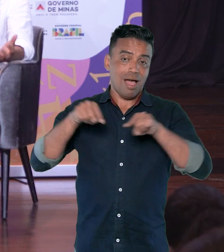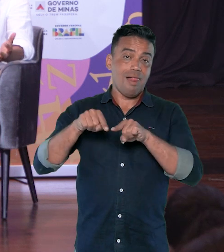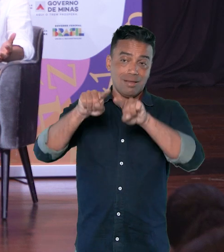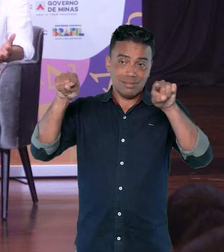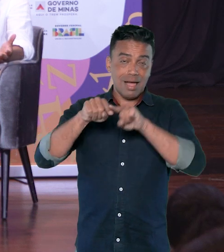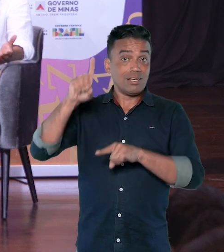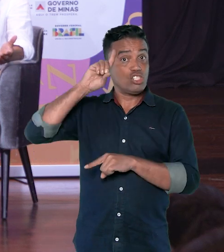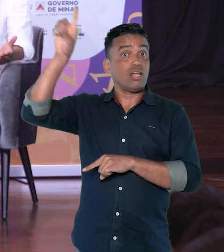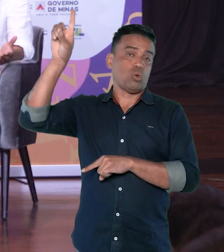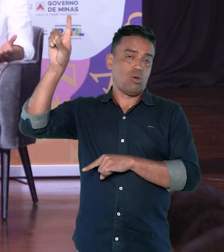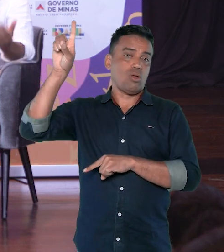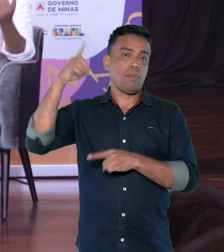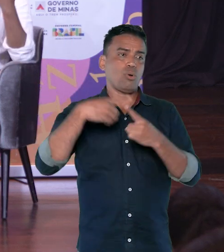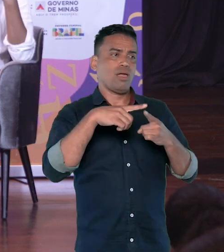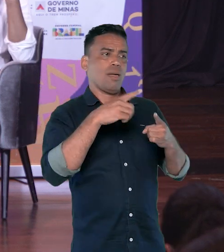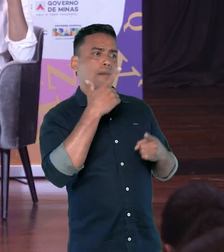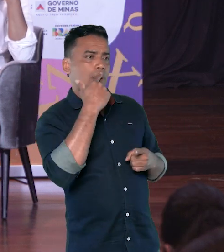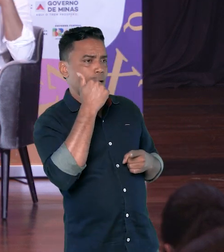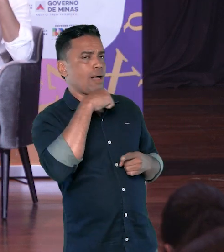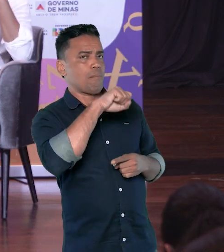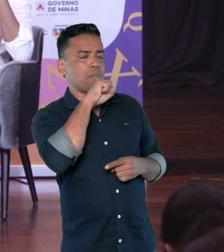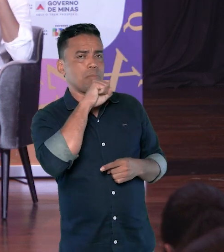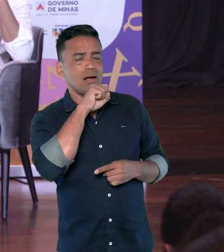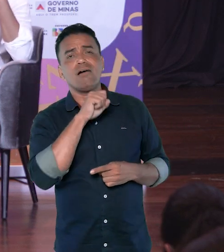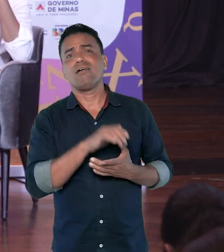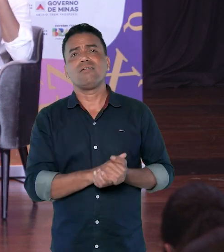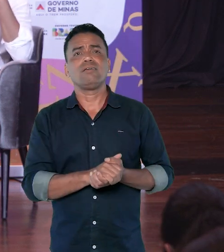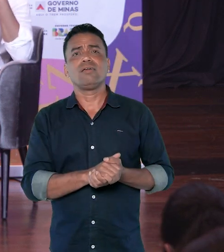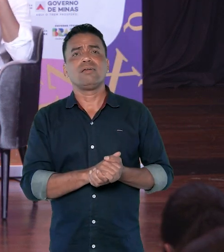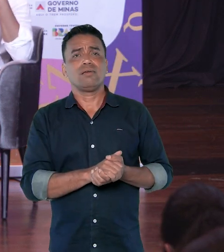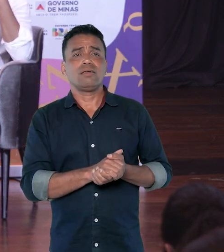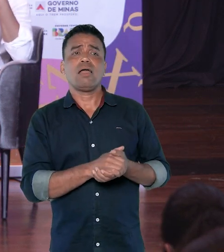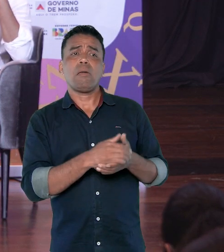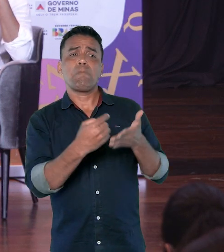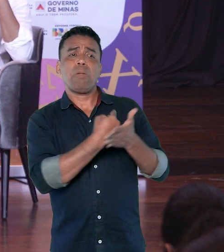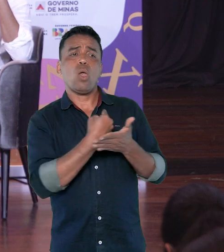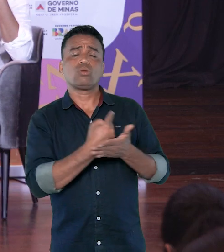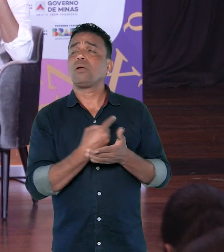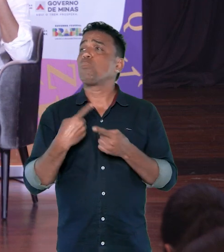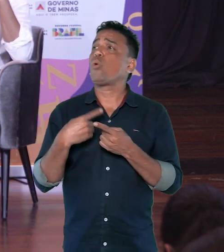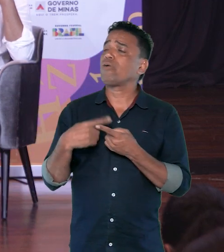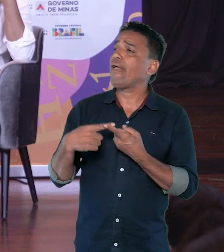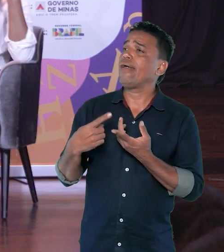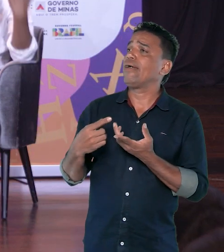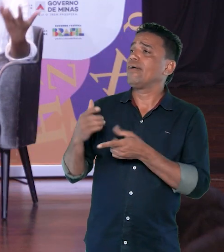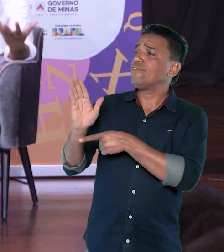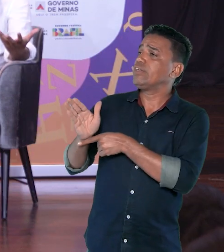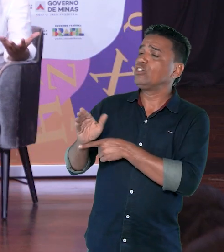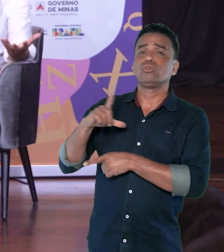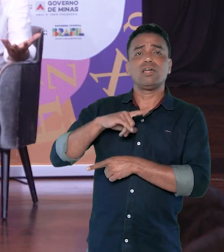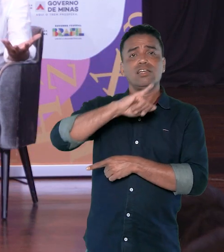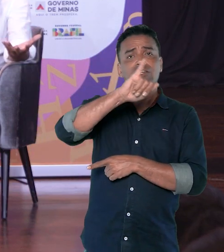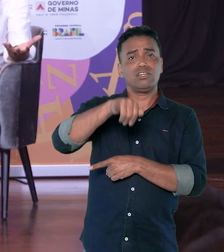porque os pais queriam saber por que eu havia dado um documentário em que o Jean Willis estava